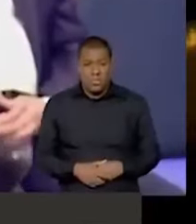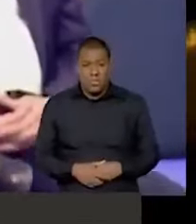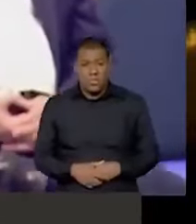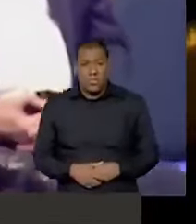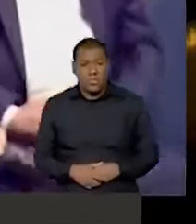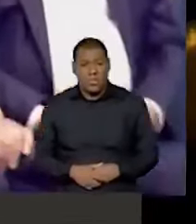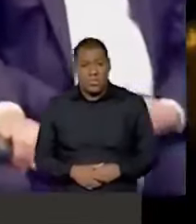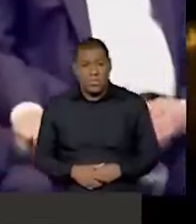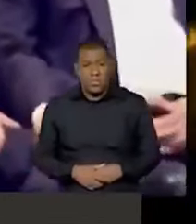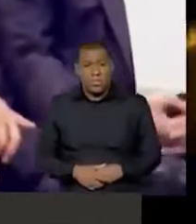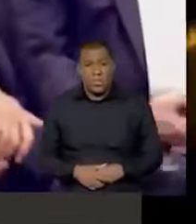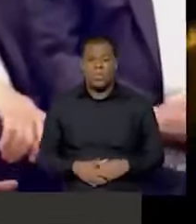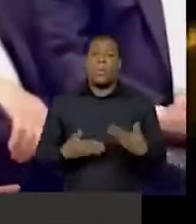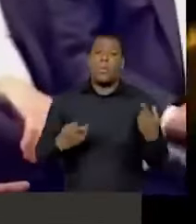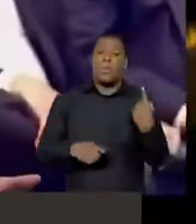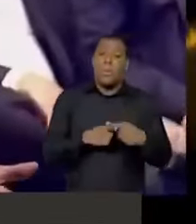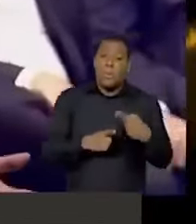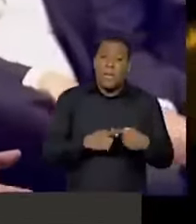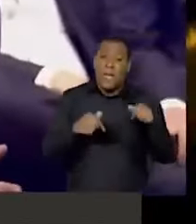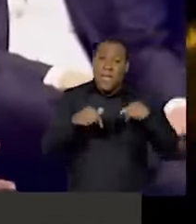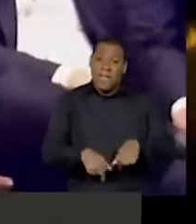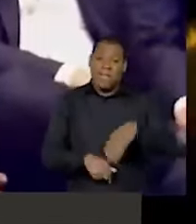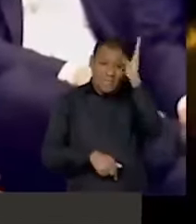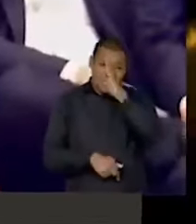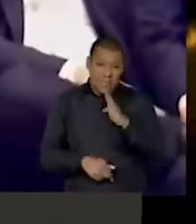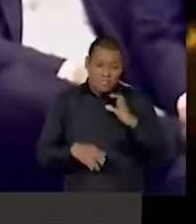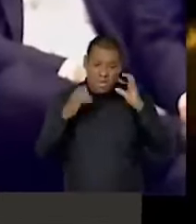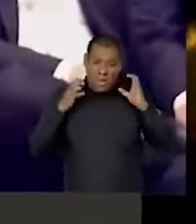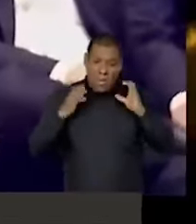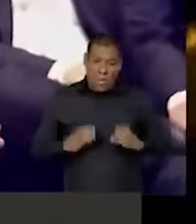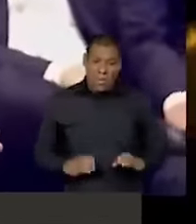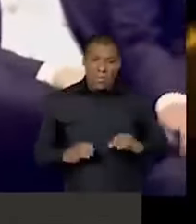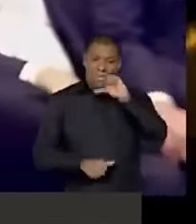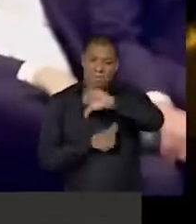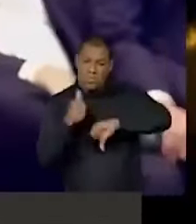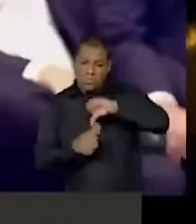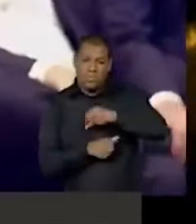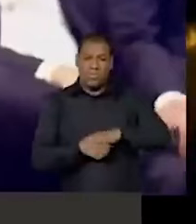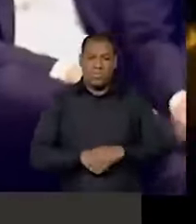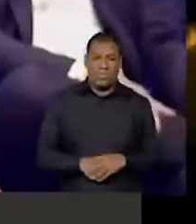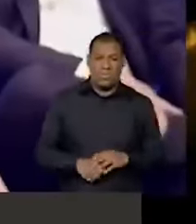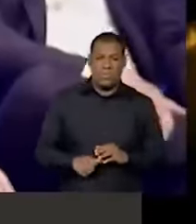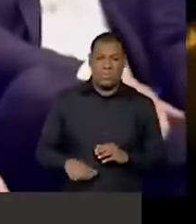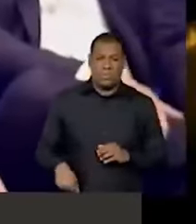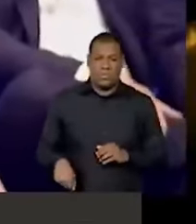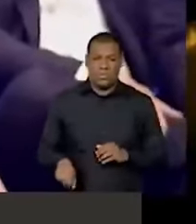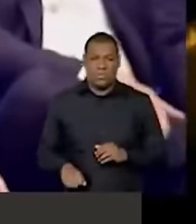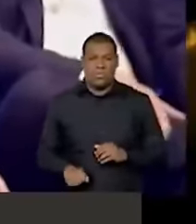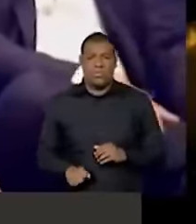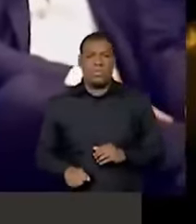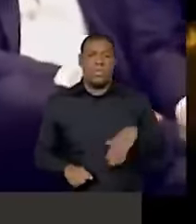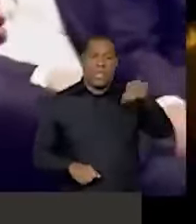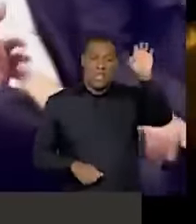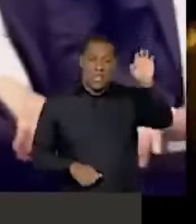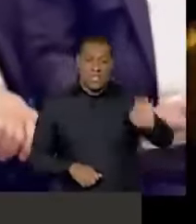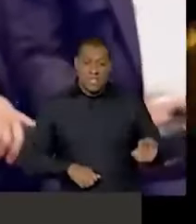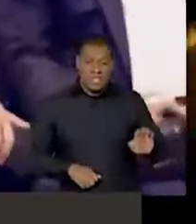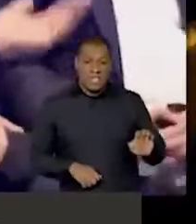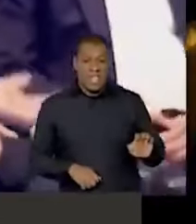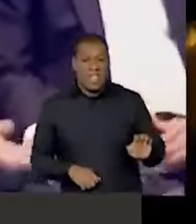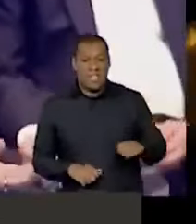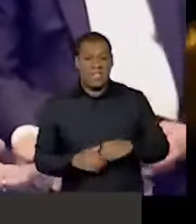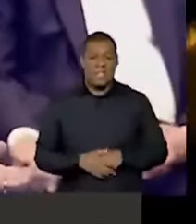Lula. O Lula, durante o governo dele, disse que tinha acabado com os pobres. A Dilma disse